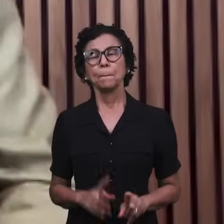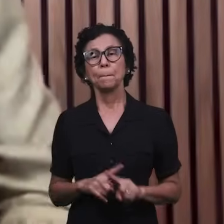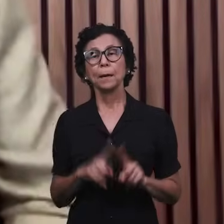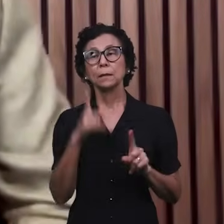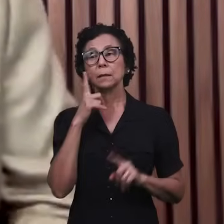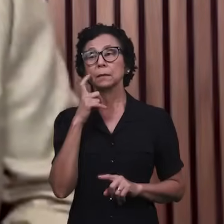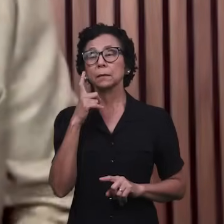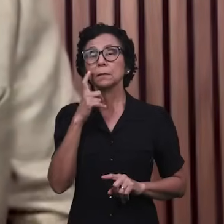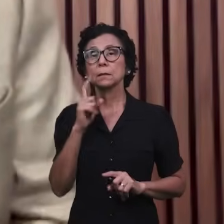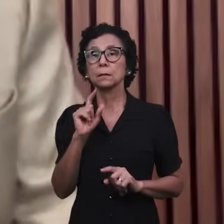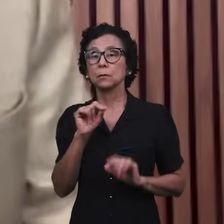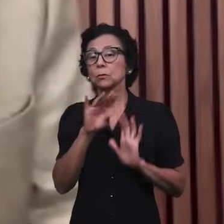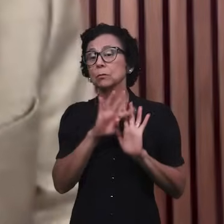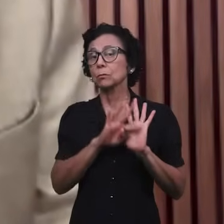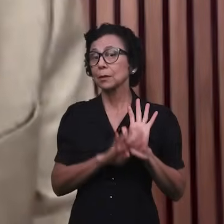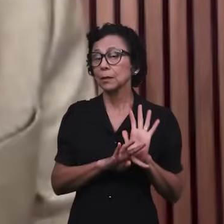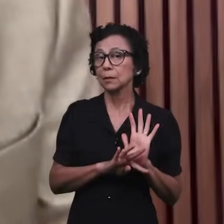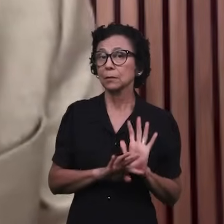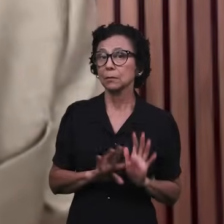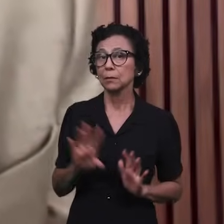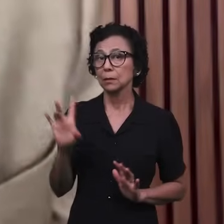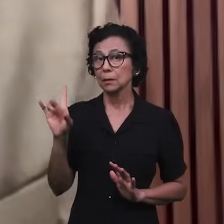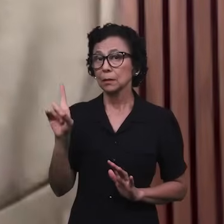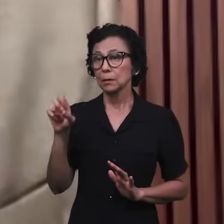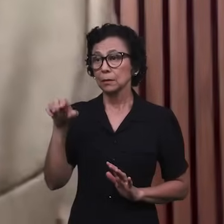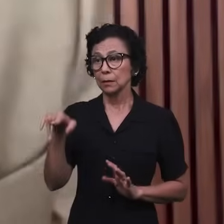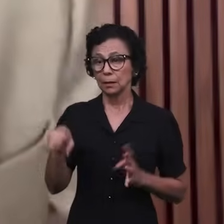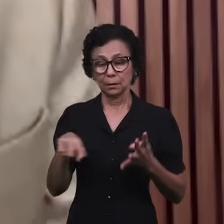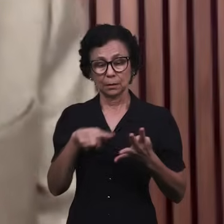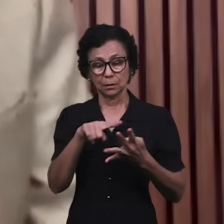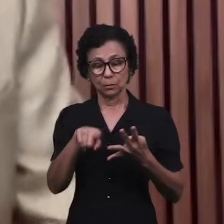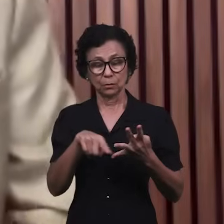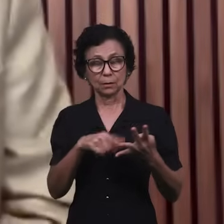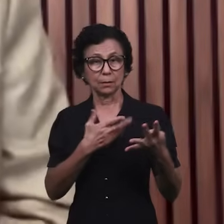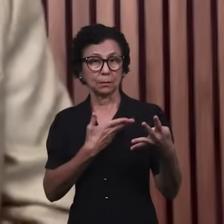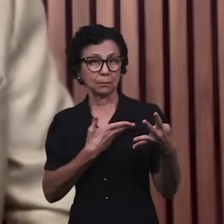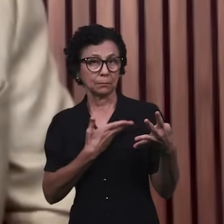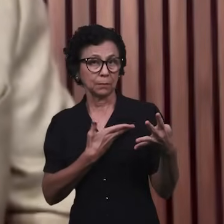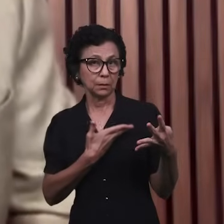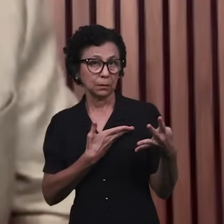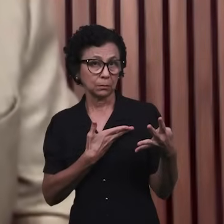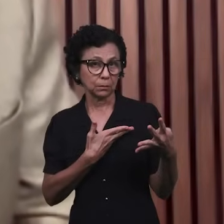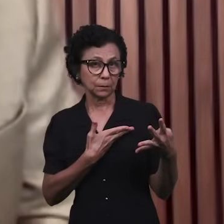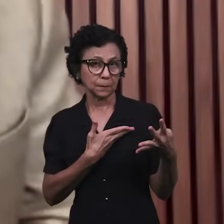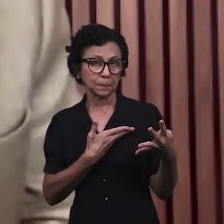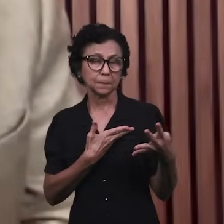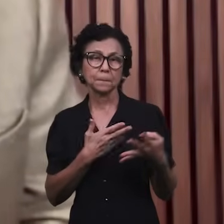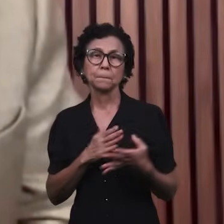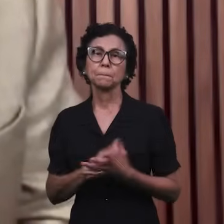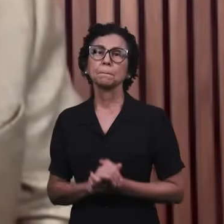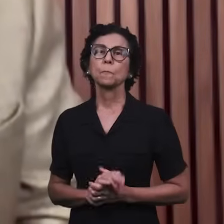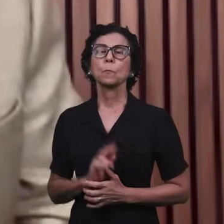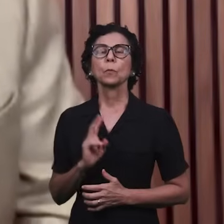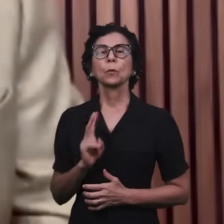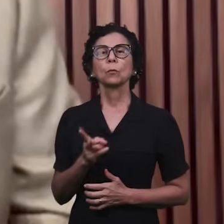E o que me chamou a atenção desse texto é que Daniel, Ananias, Misael e